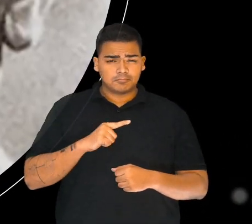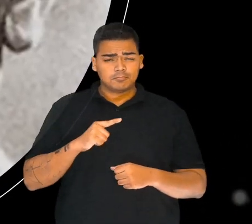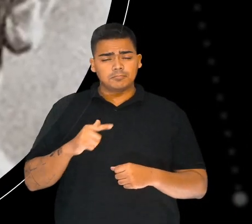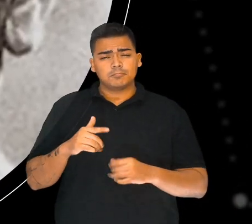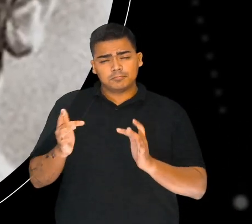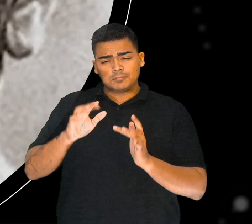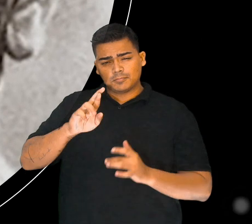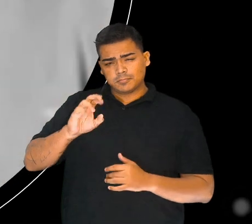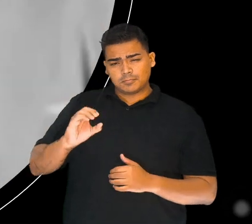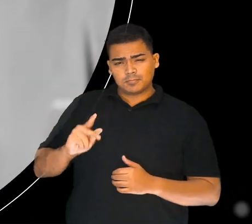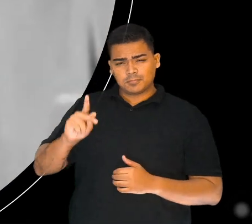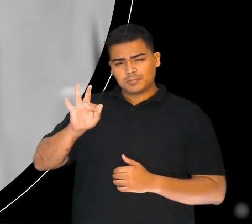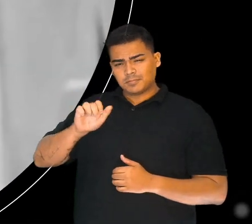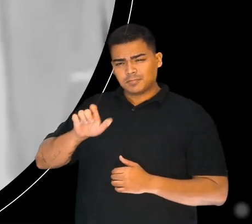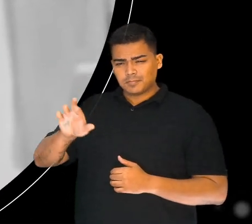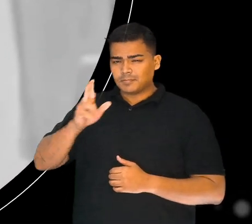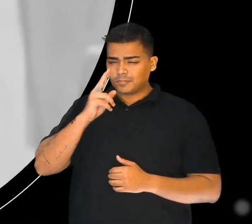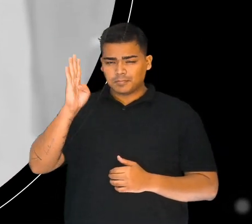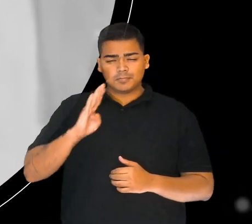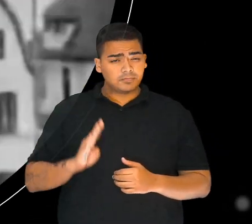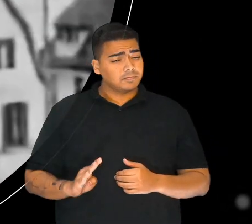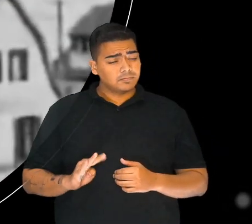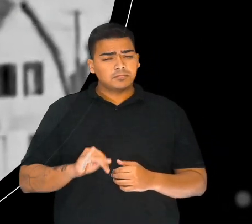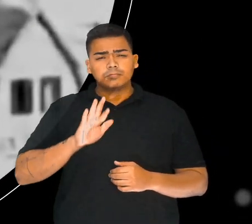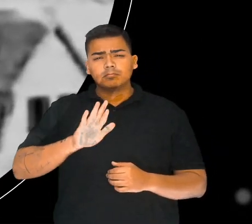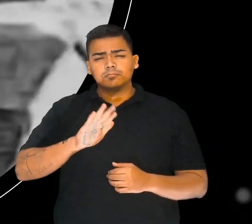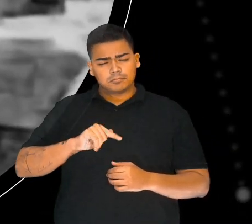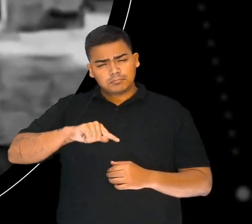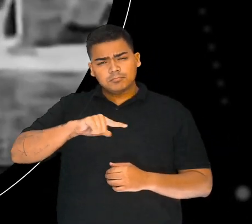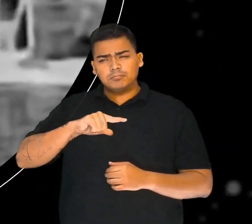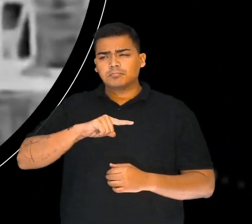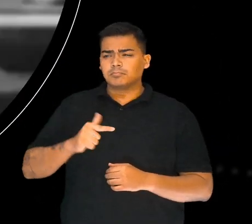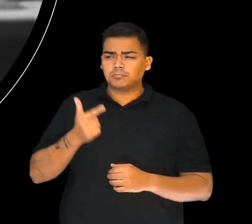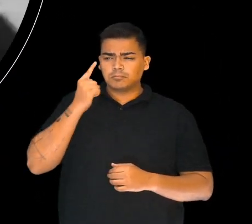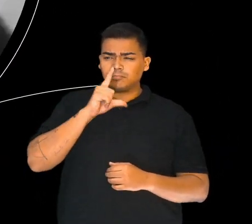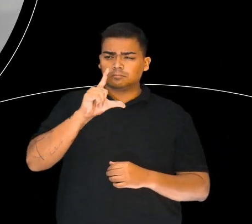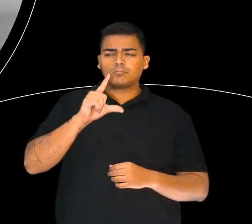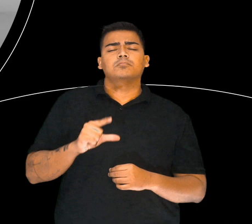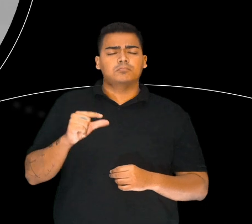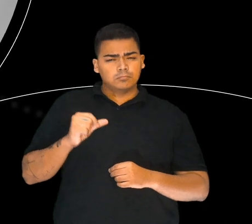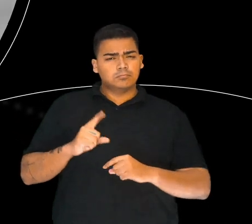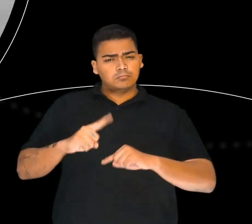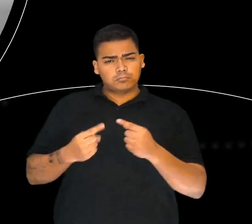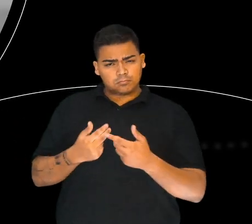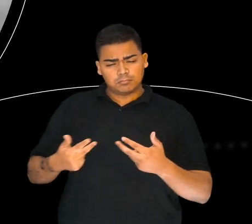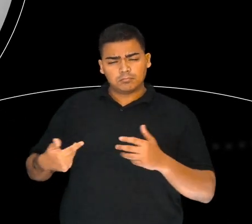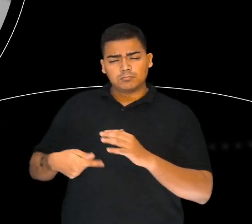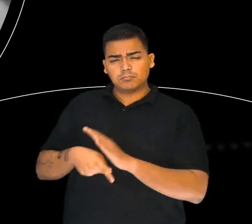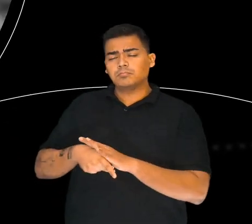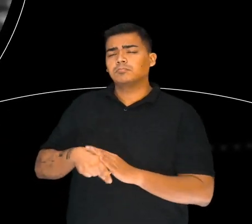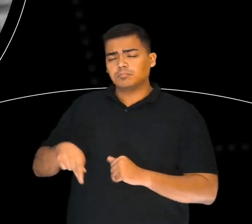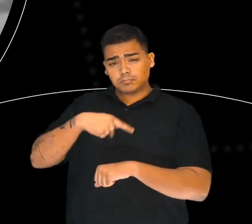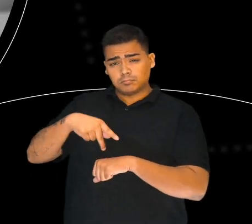Rockefeller gaúcho, né, devido às proporções, mas ele trouxe 2 caldeiras da Escócia para poder